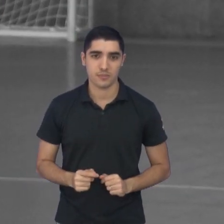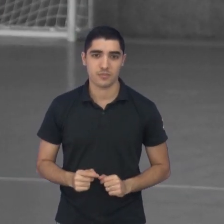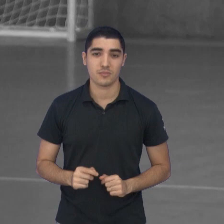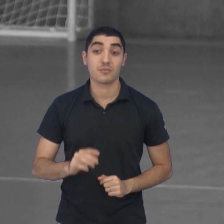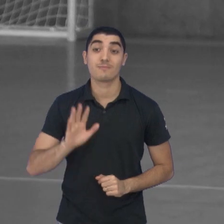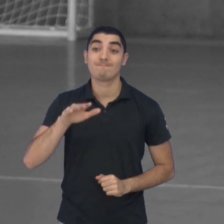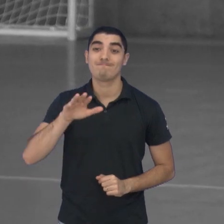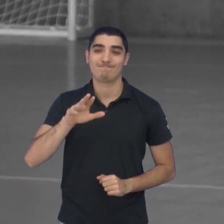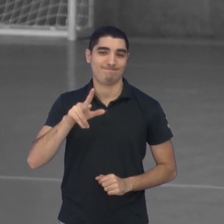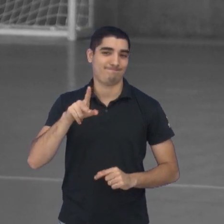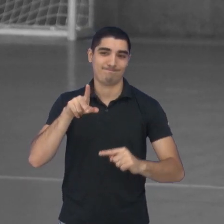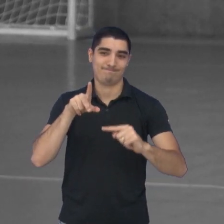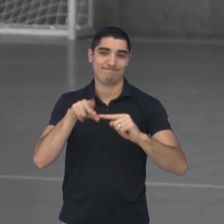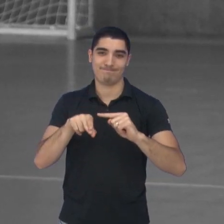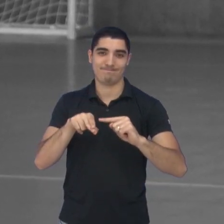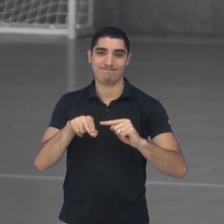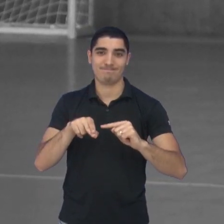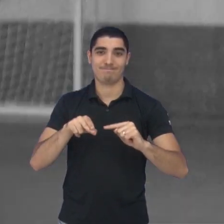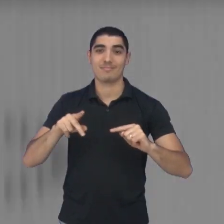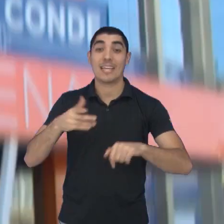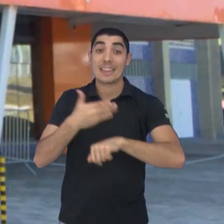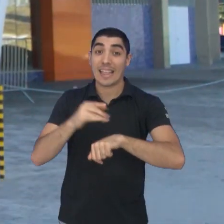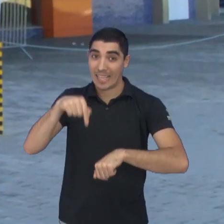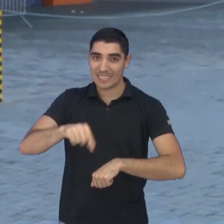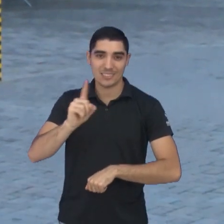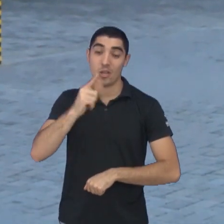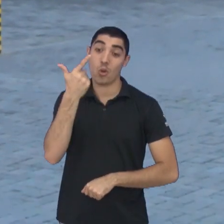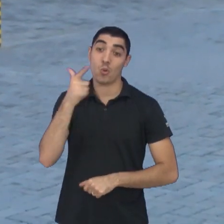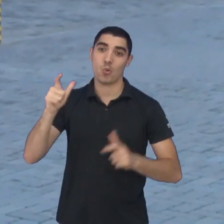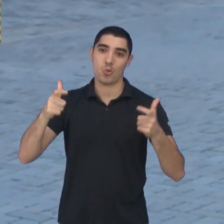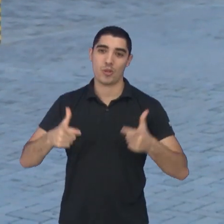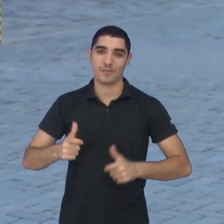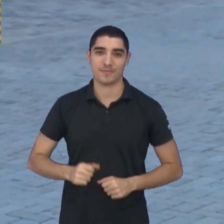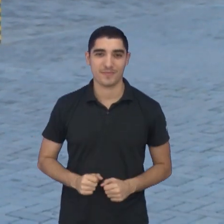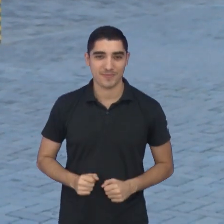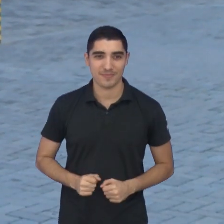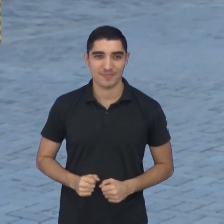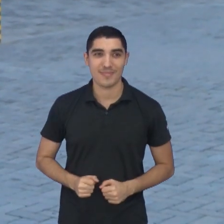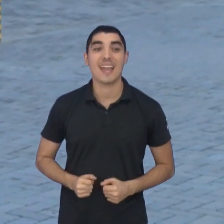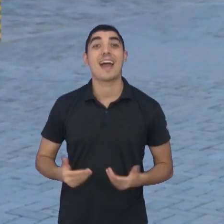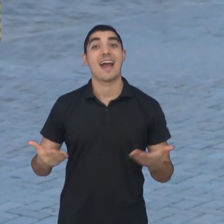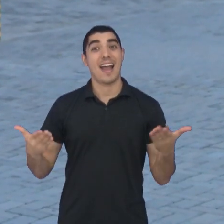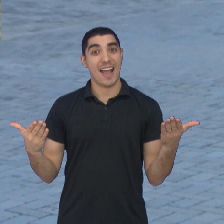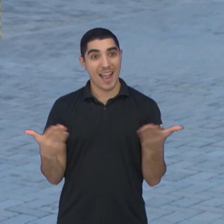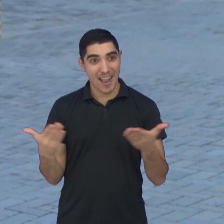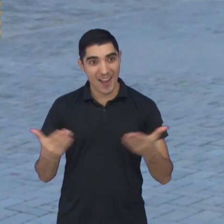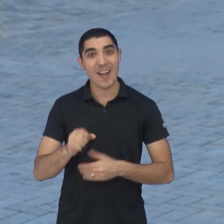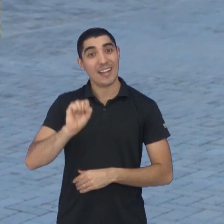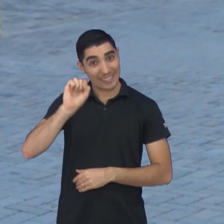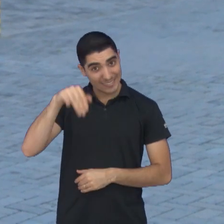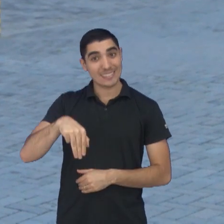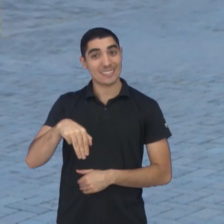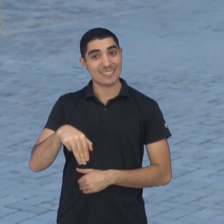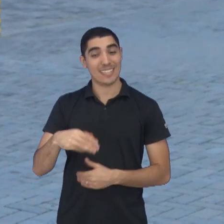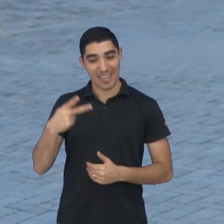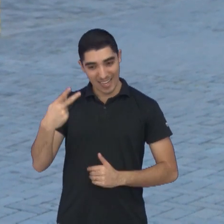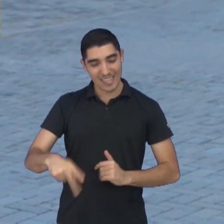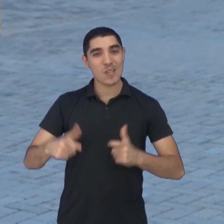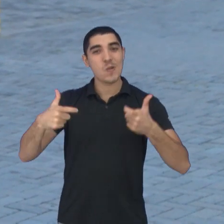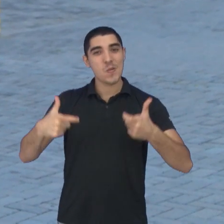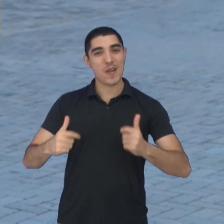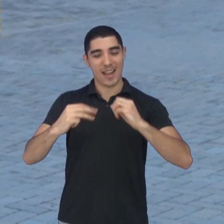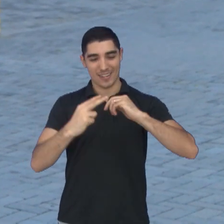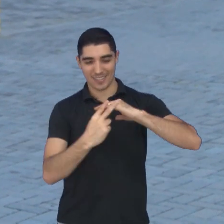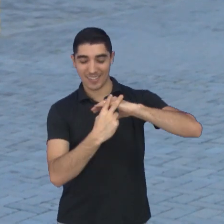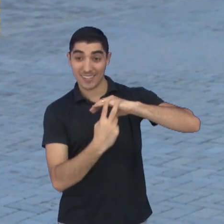Ô Renan, corta aí que hoje o treino não é aqui não. Agora sim, Vieira, hoje o treino do São José Futsal é aqui na